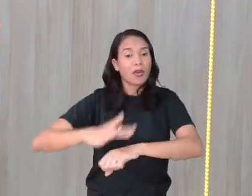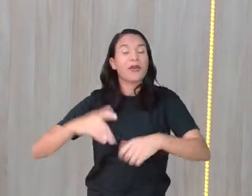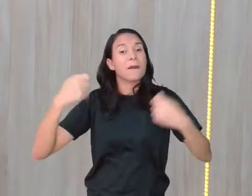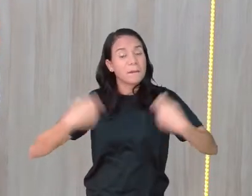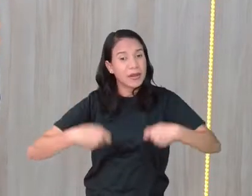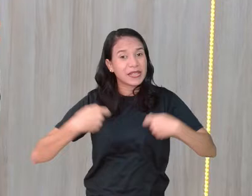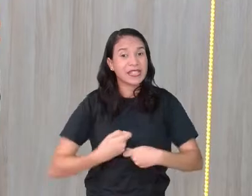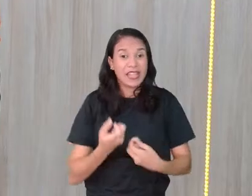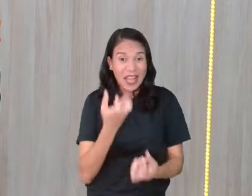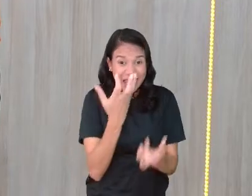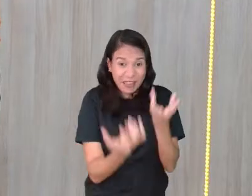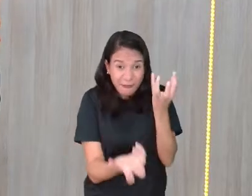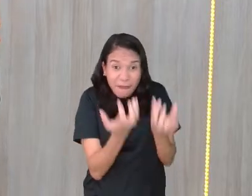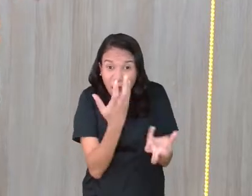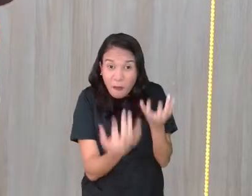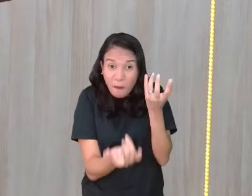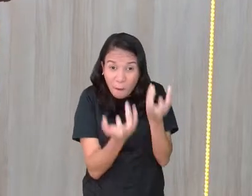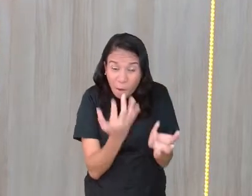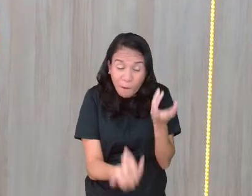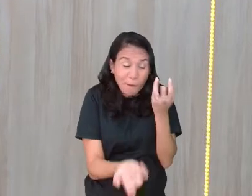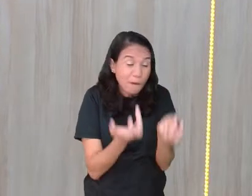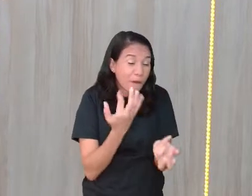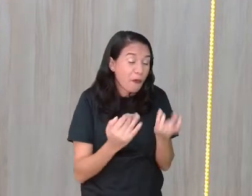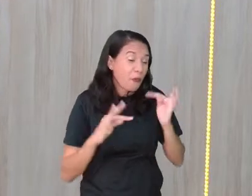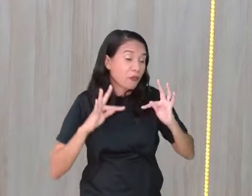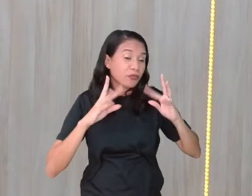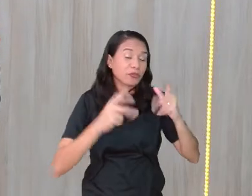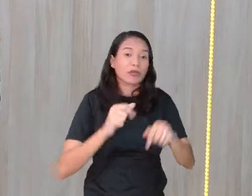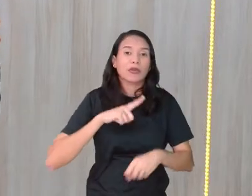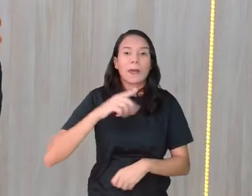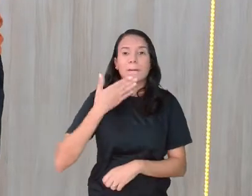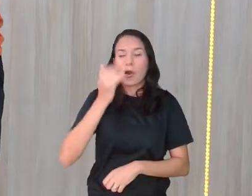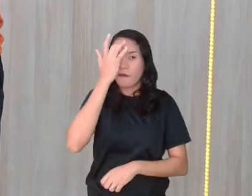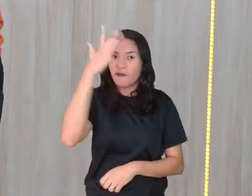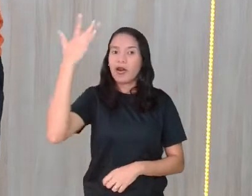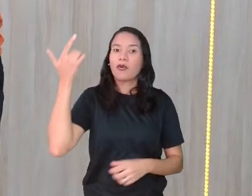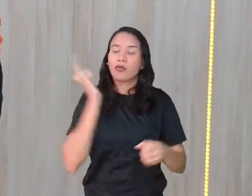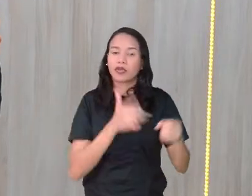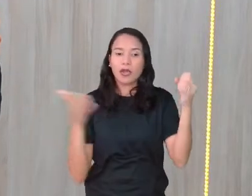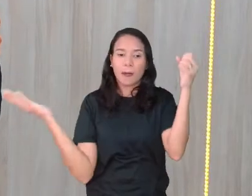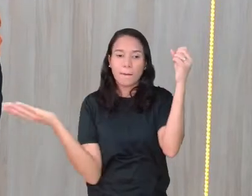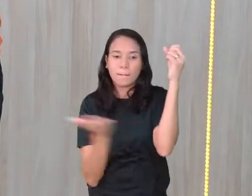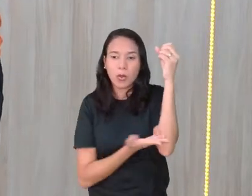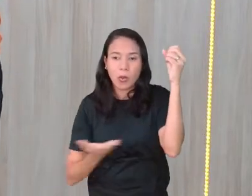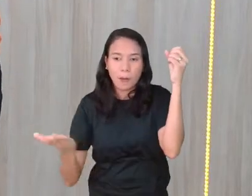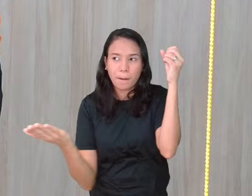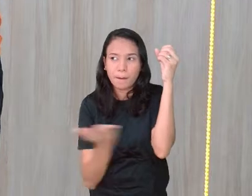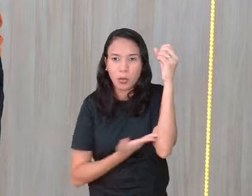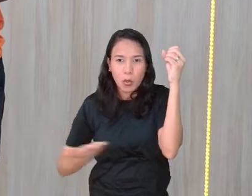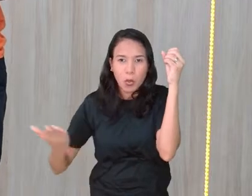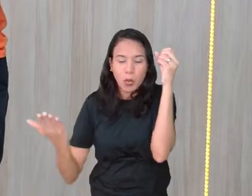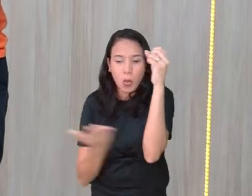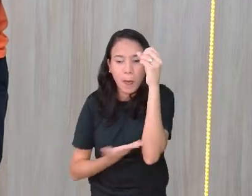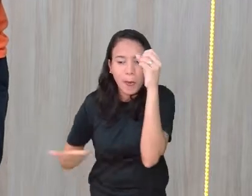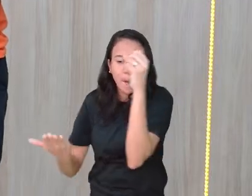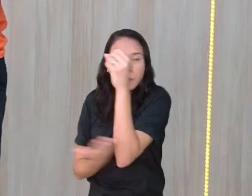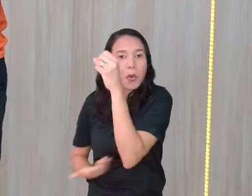né? Então queima, bota fogo no canavial para facilitar depois para os boia fria ir